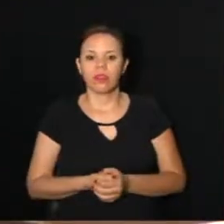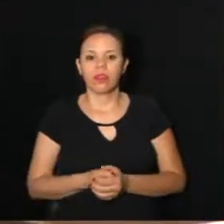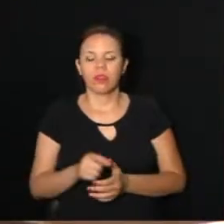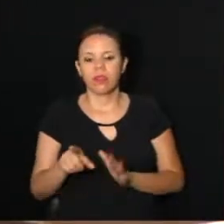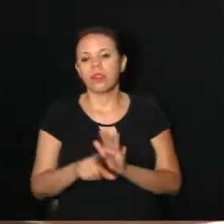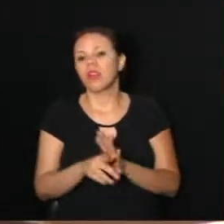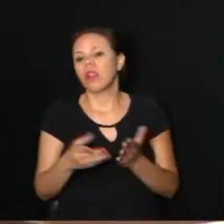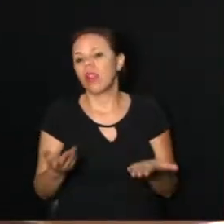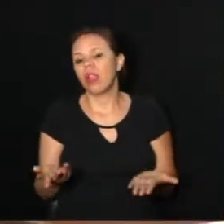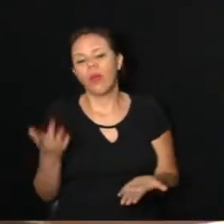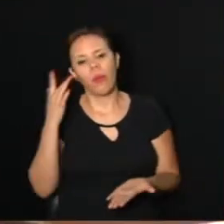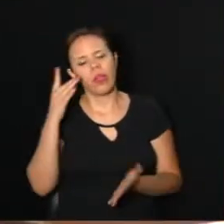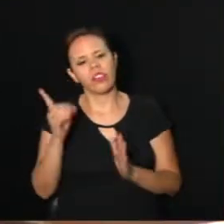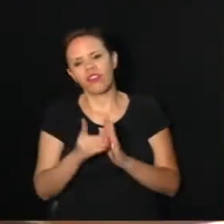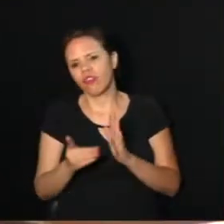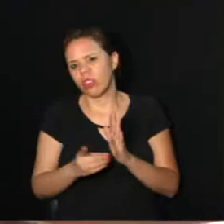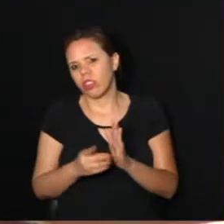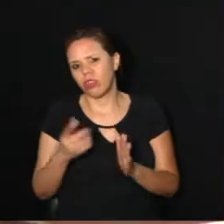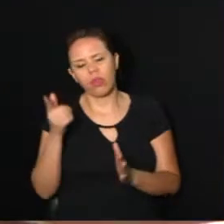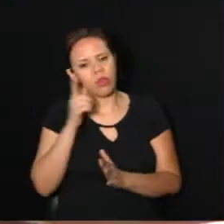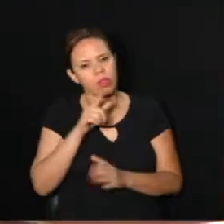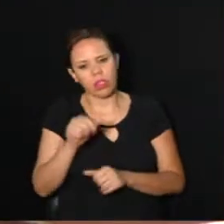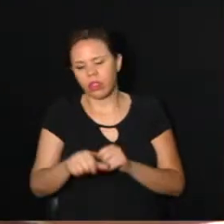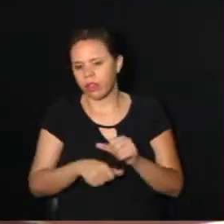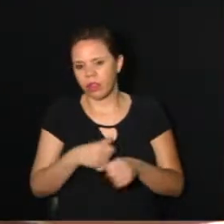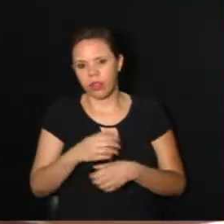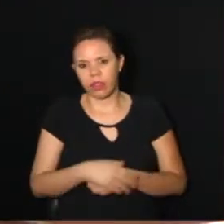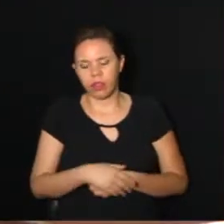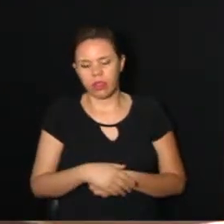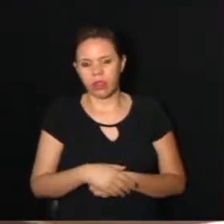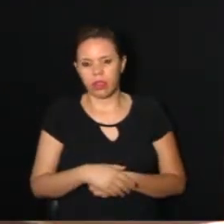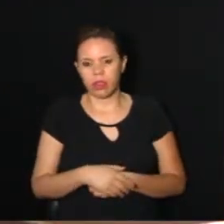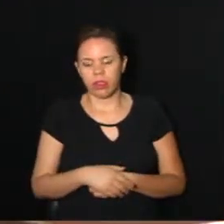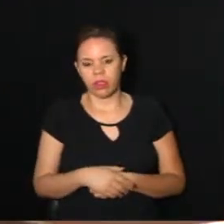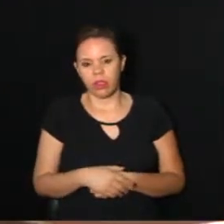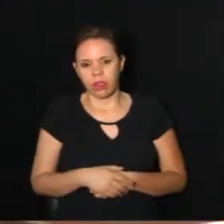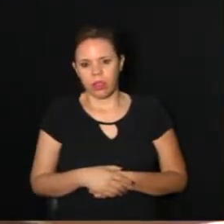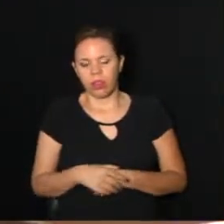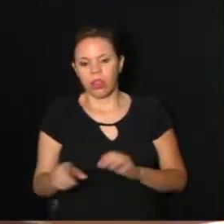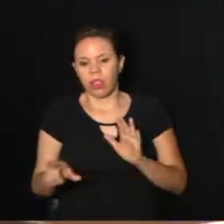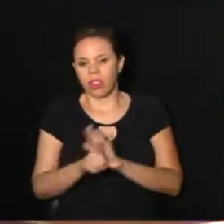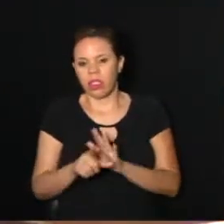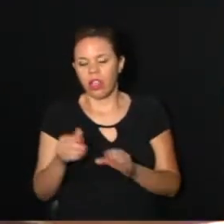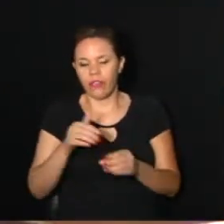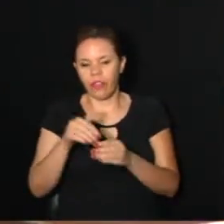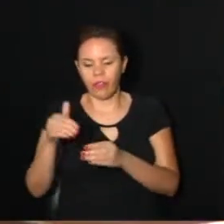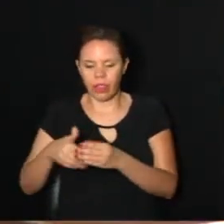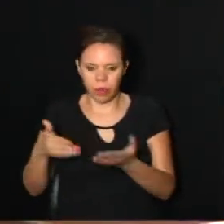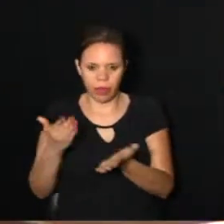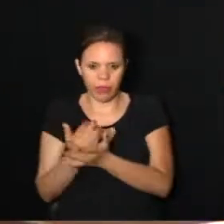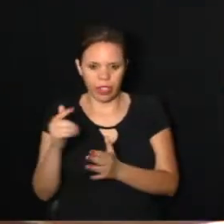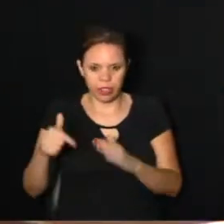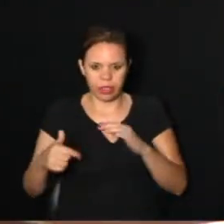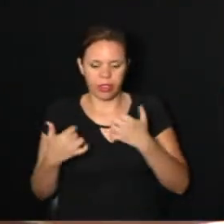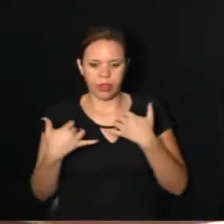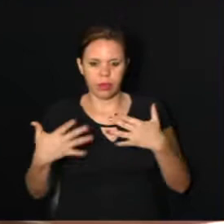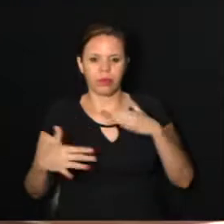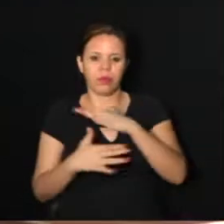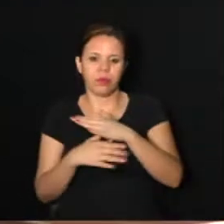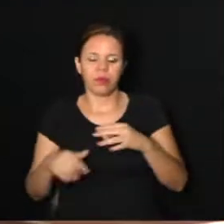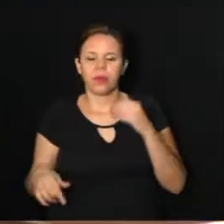lei, porque eu acho que por um decreto a gente não consegue revogar essa lei que foi votada e aprovada aqui no plenário dessa